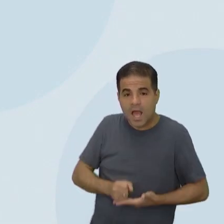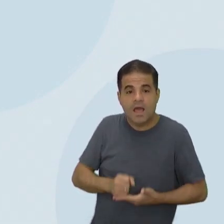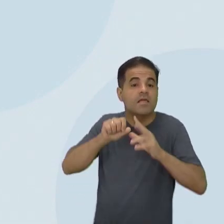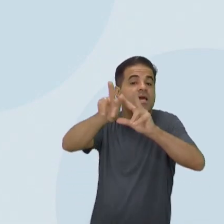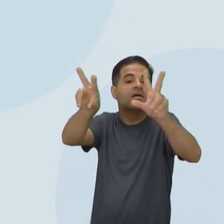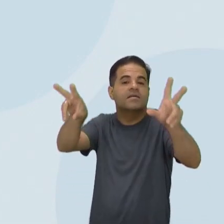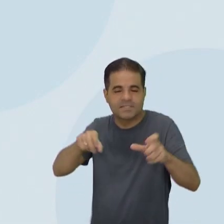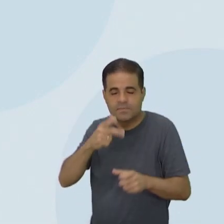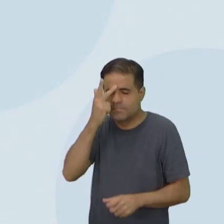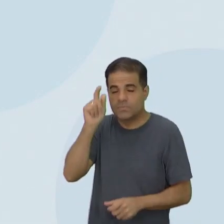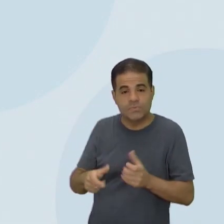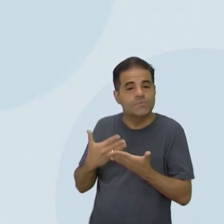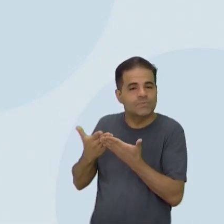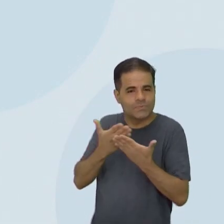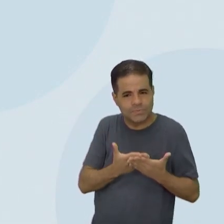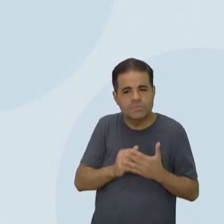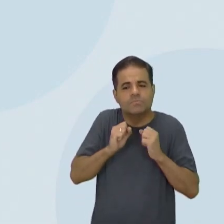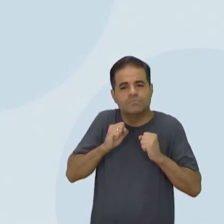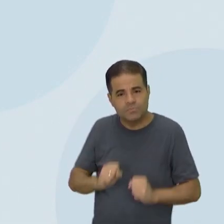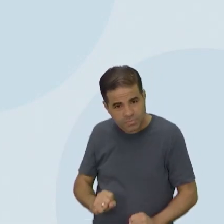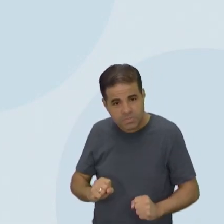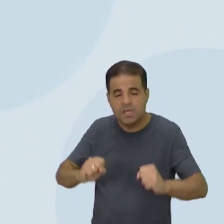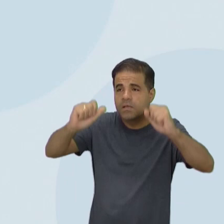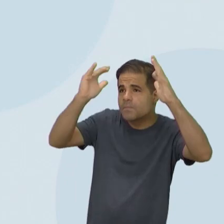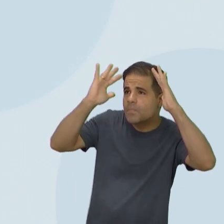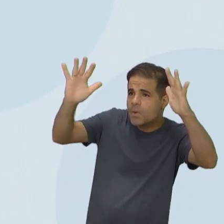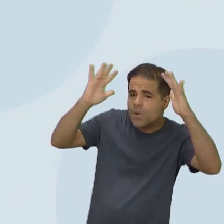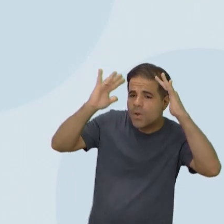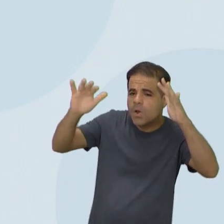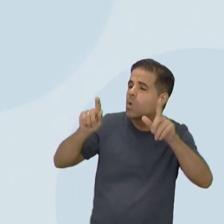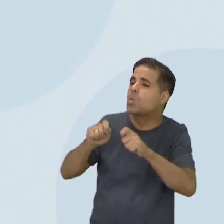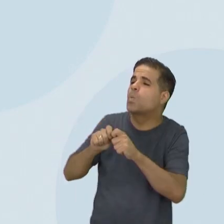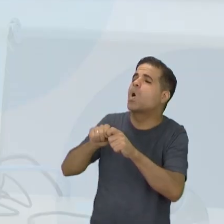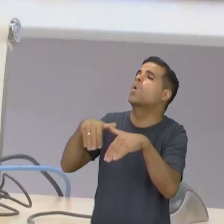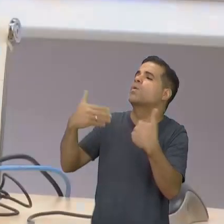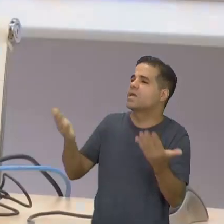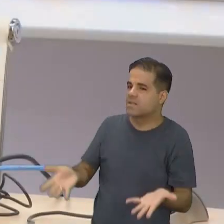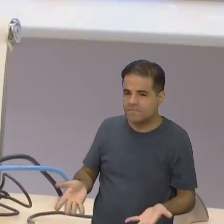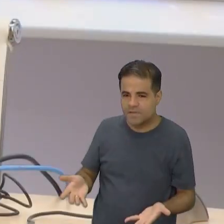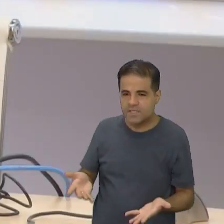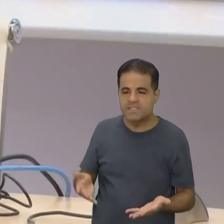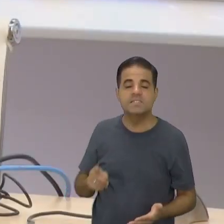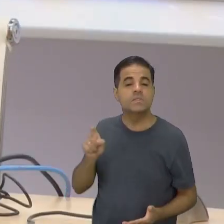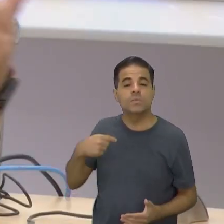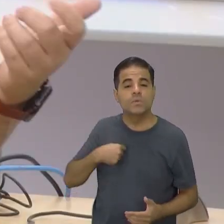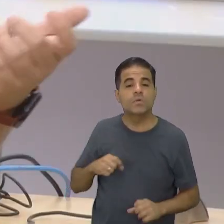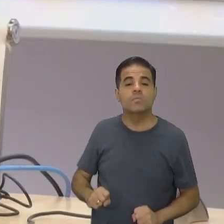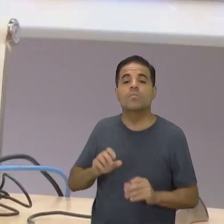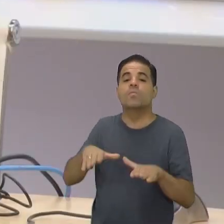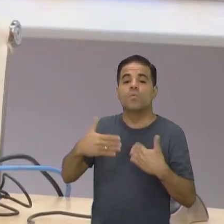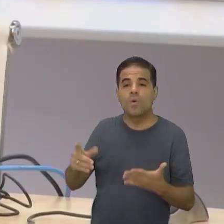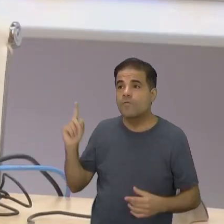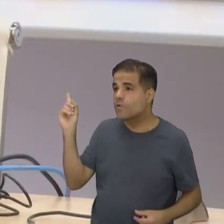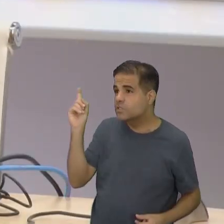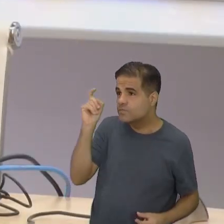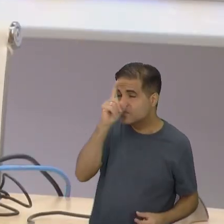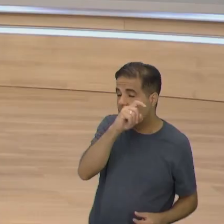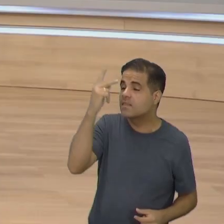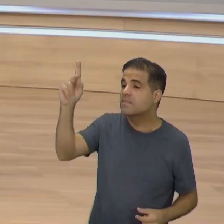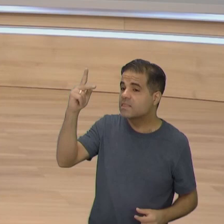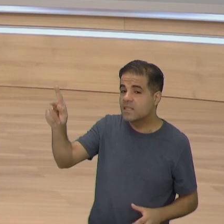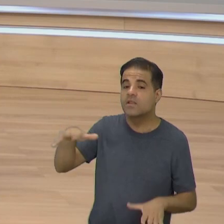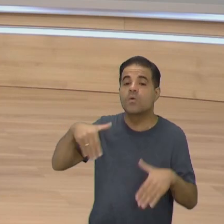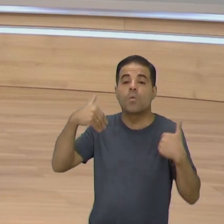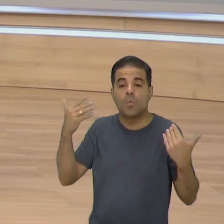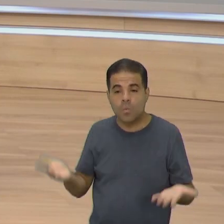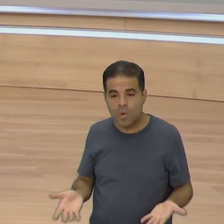questão do estudante, ele poder refletir sobre aquilo que ele fez. Né? Que ele criou, qual foi a dificuldade dele, se